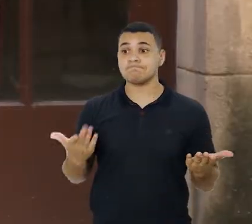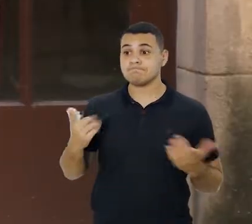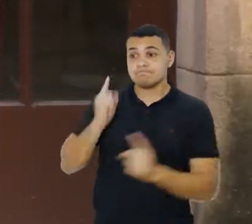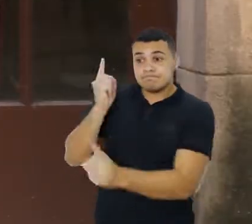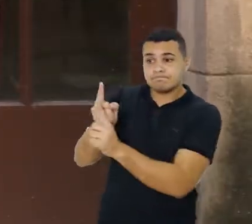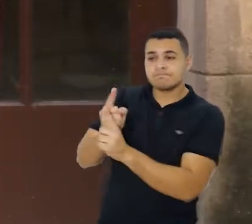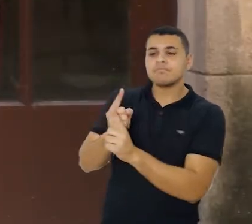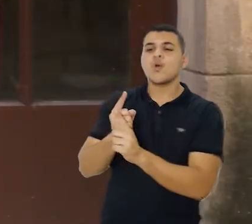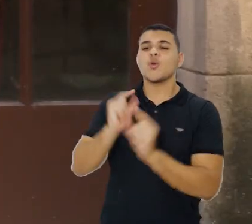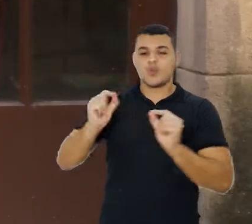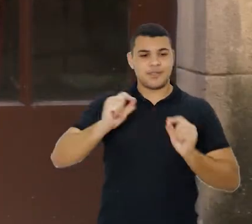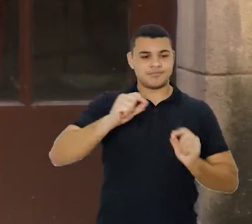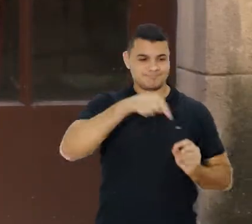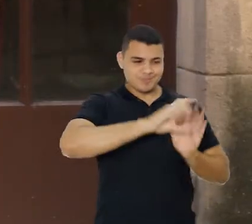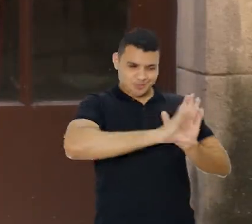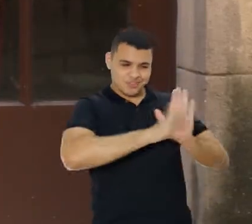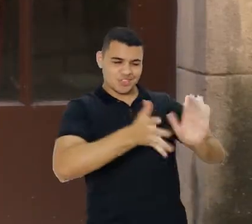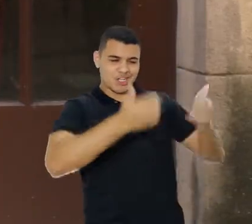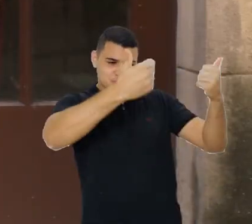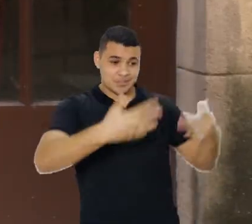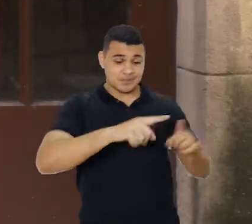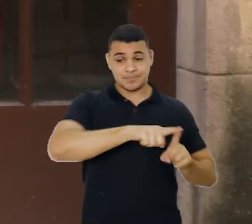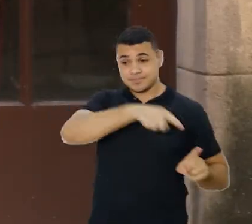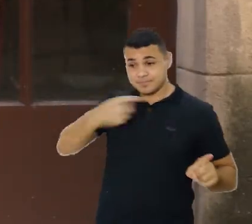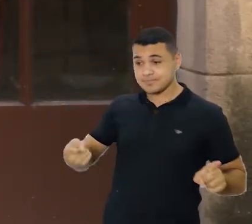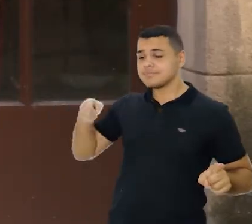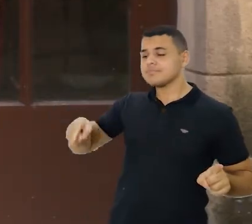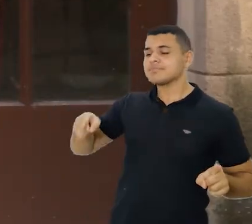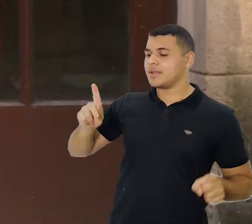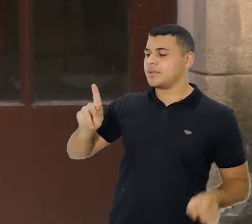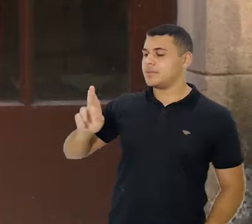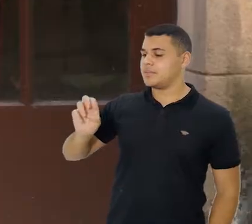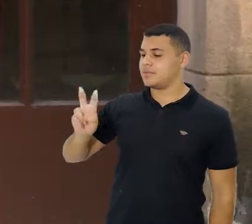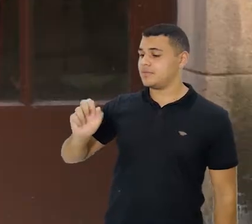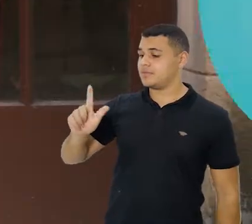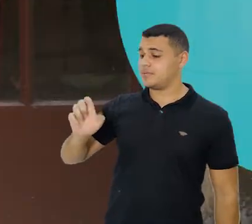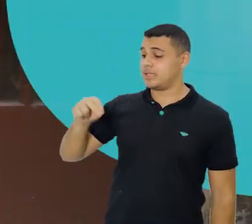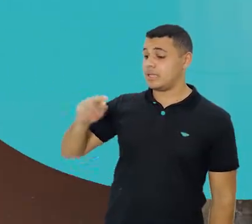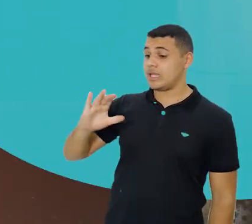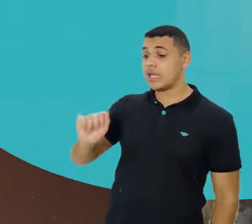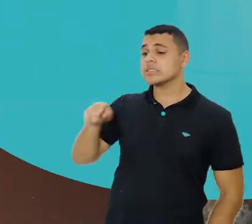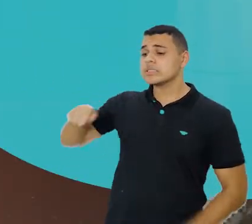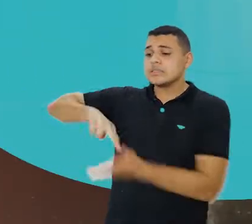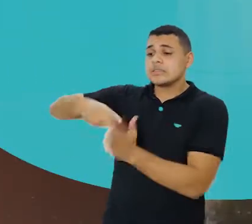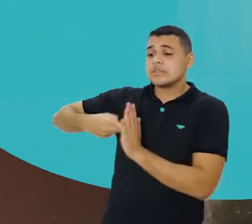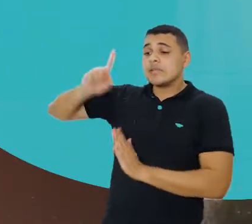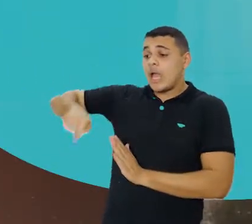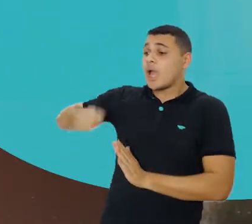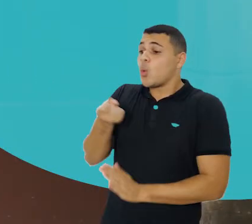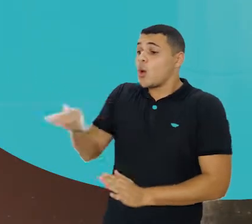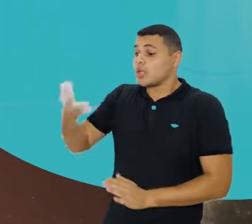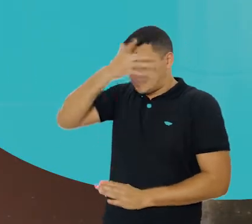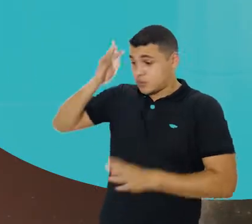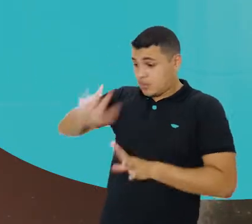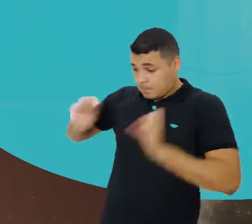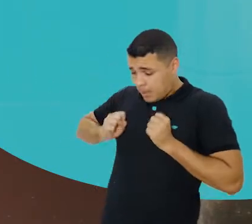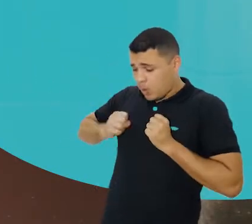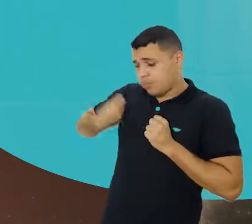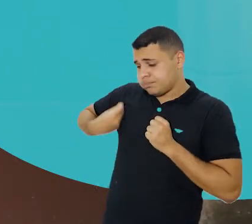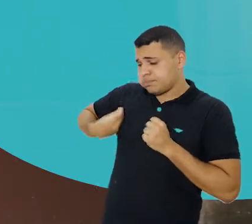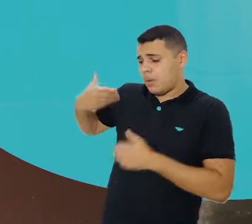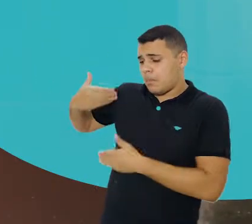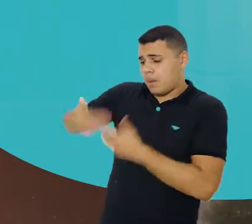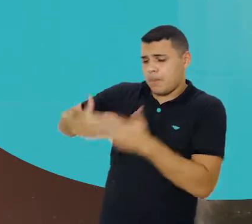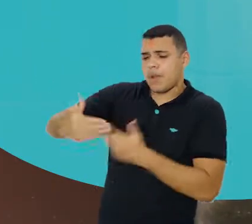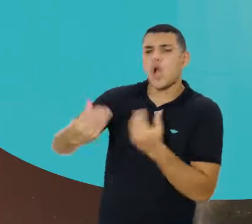Passamos então ao conceito de prevalência. A prevalência diz respeito à frequência de casos existentes da doença em um dado momento. Então,